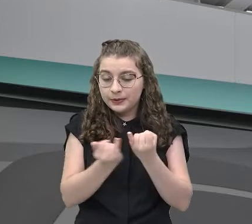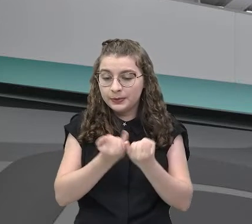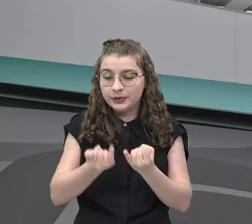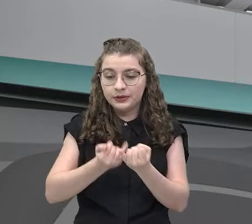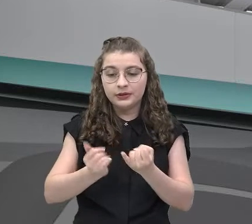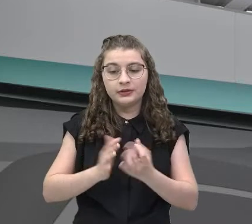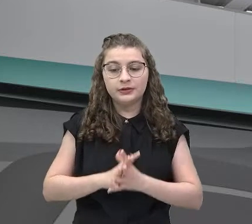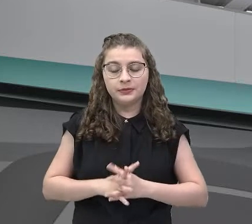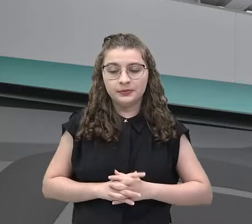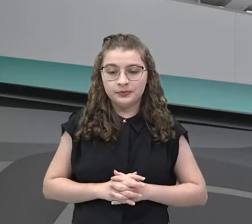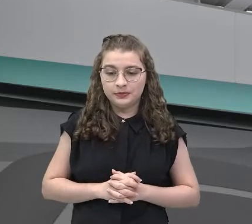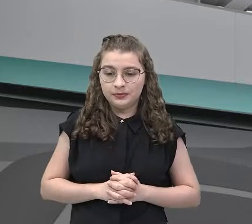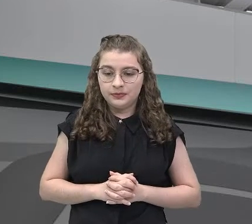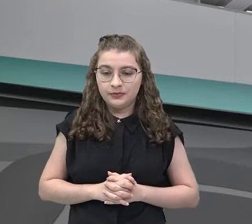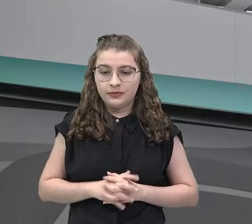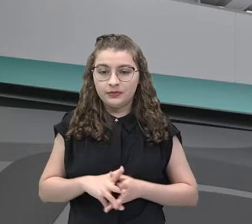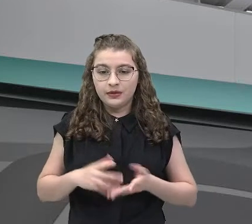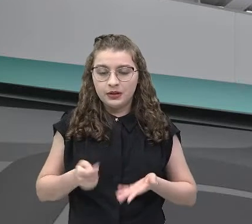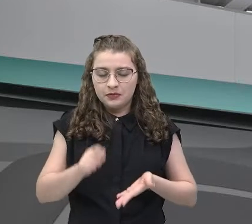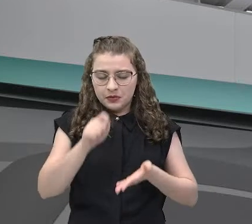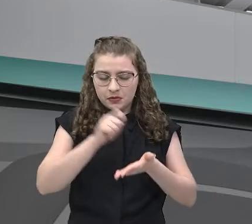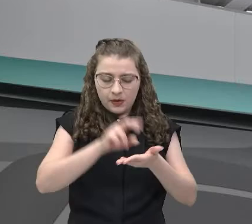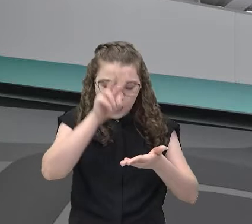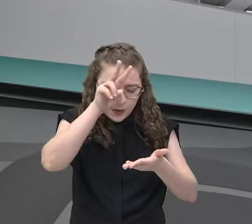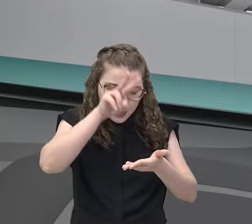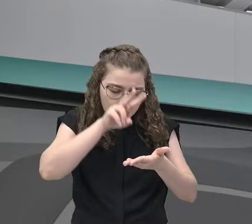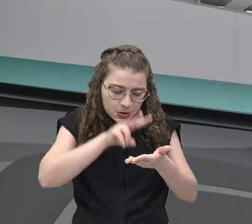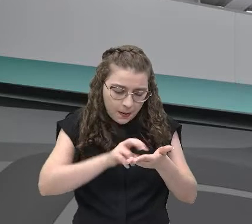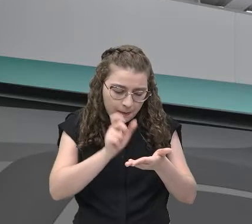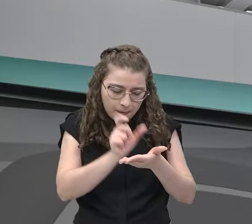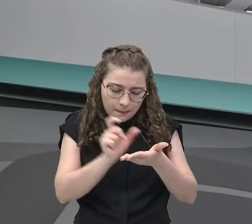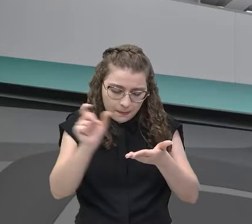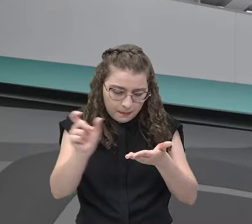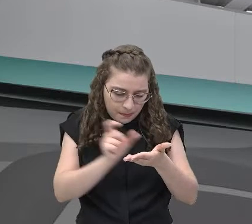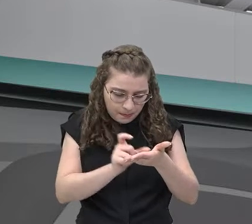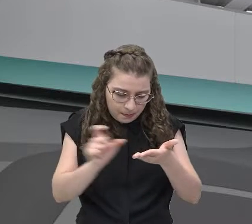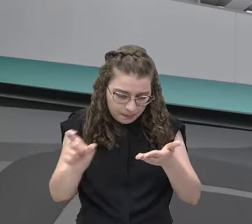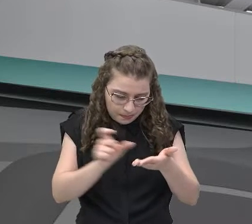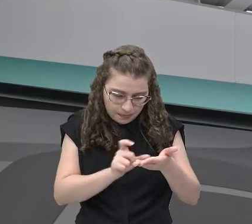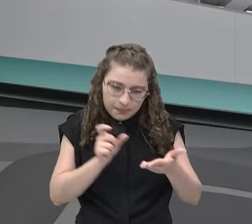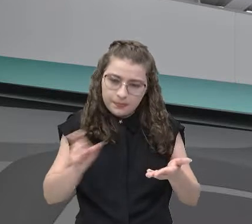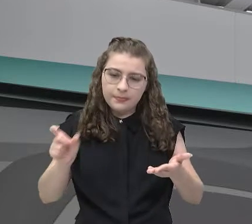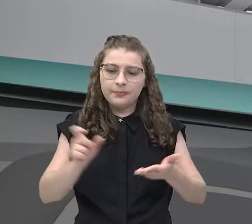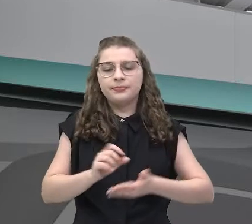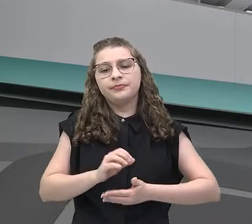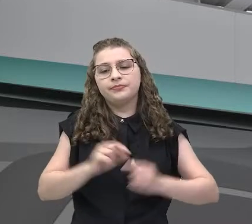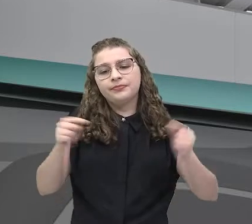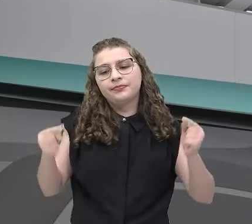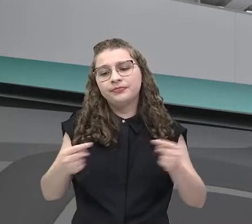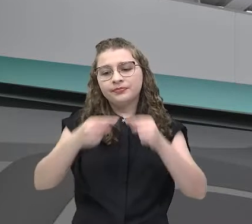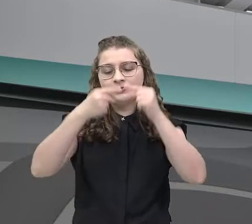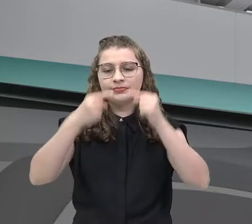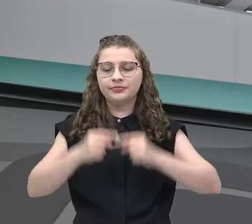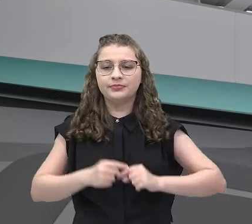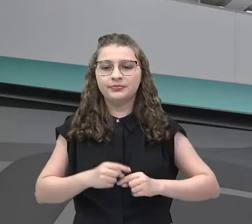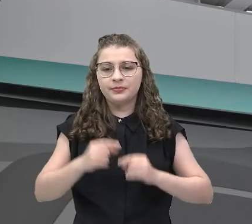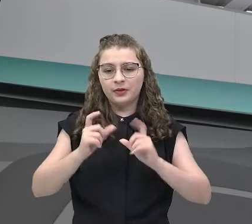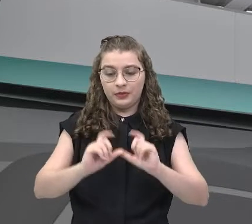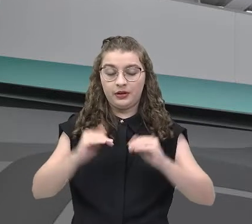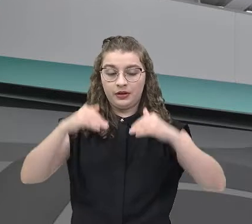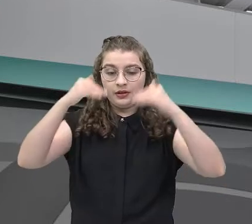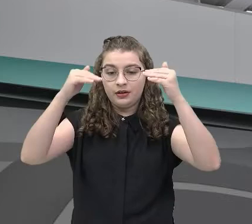ajudam bastante. Então, você vai procurando lá aquelas palavras e tal, e vai confirmando tudo isso que você já viu nos